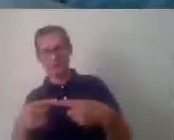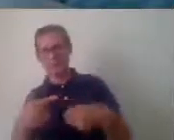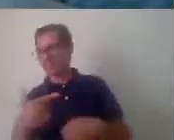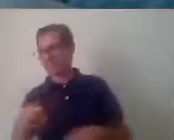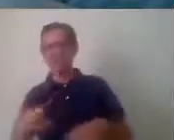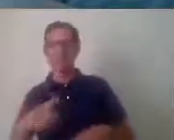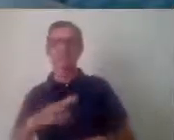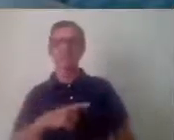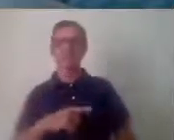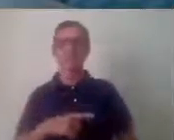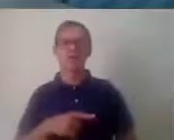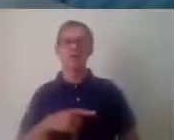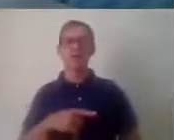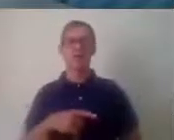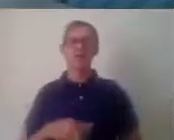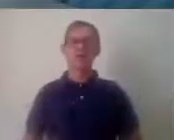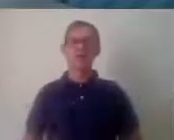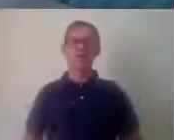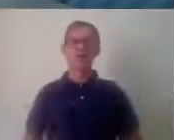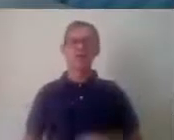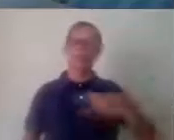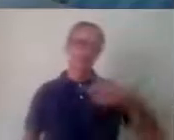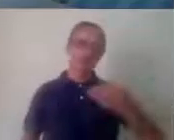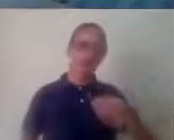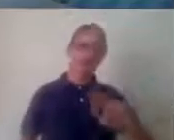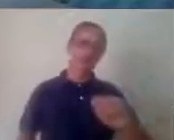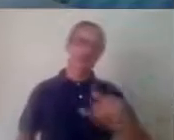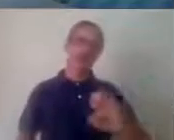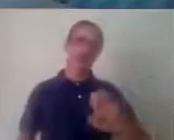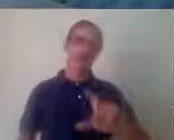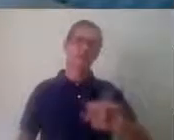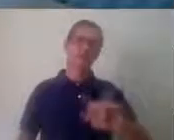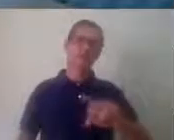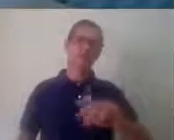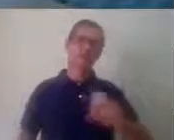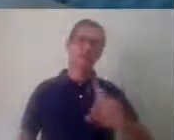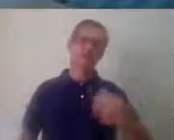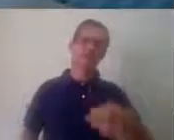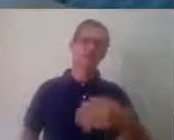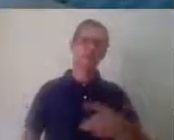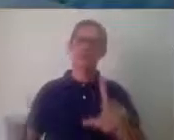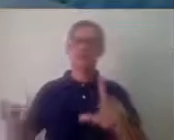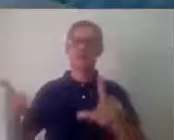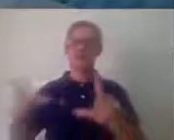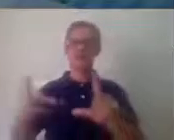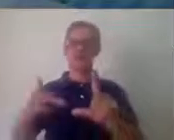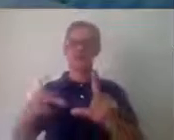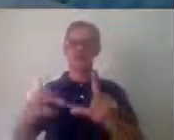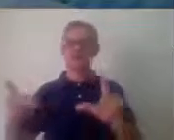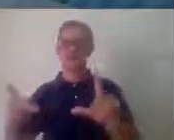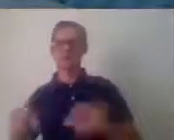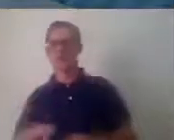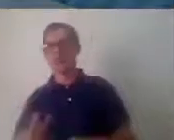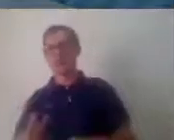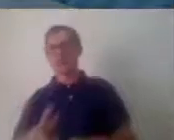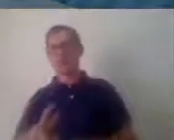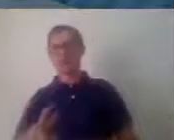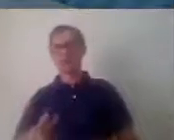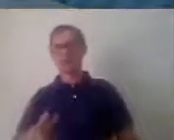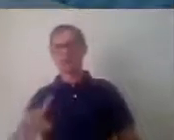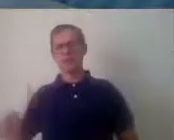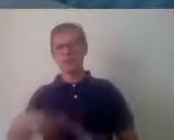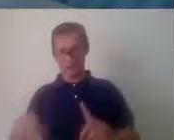a gente vai ter paralelepípedo. Agora, a definição da minha integral dupla, ela é o